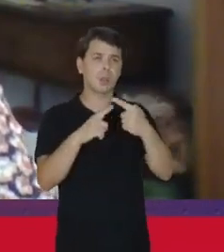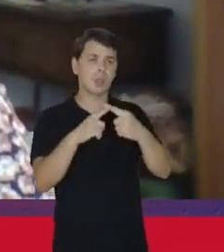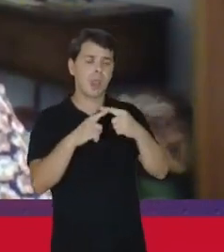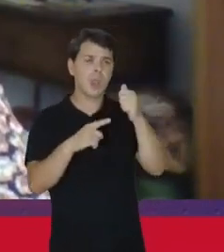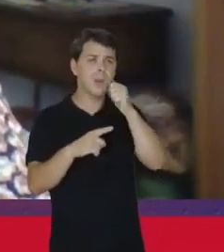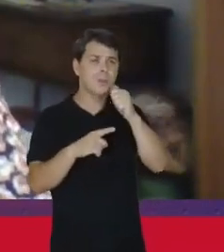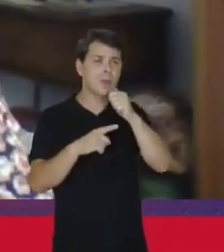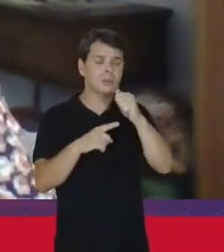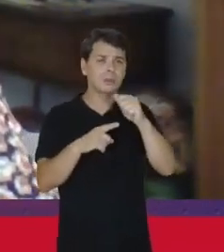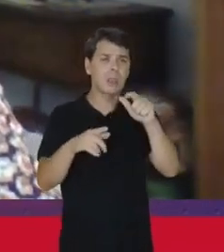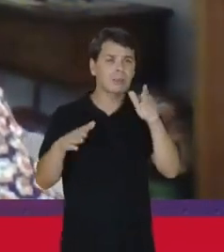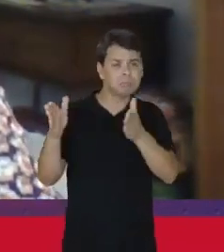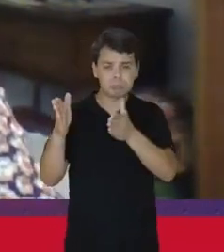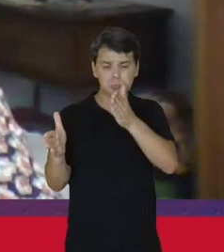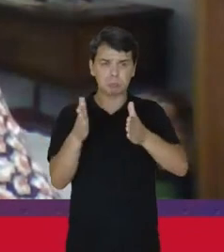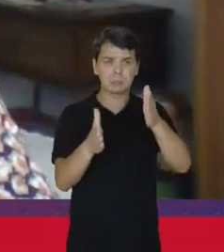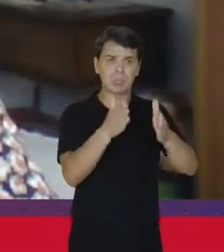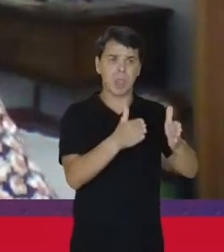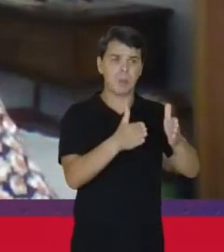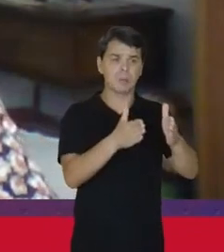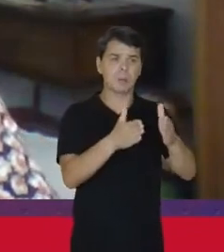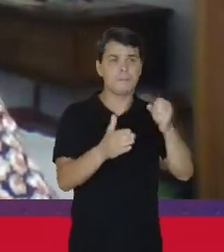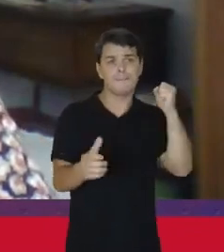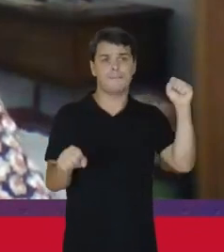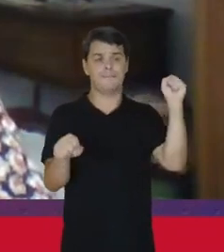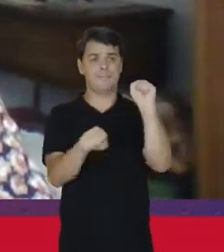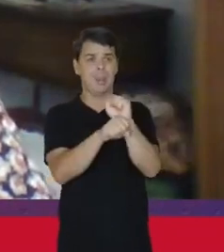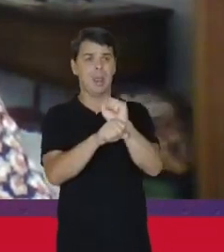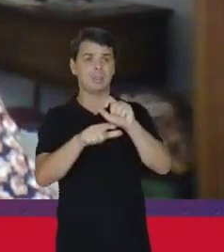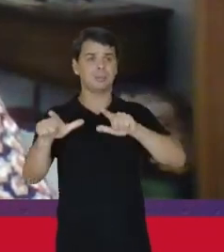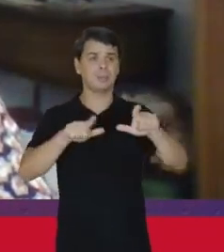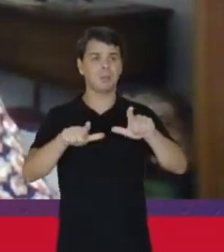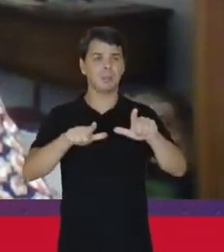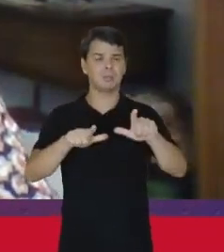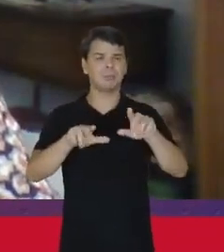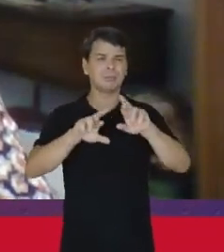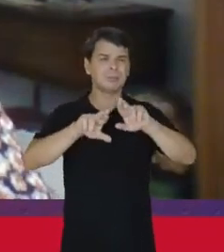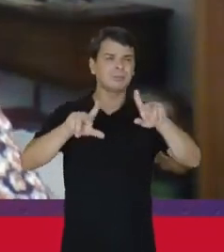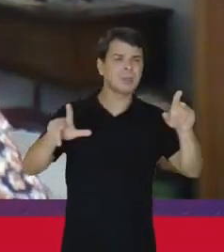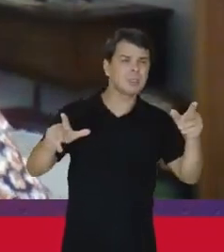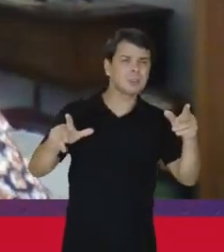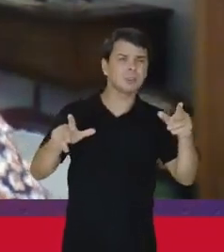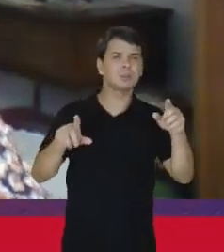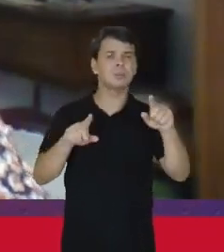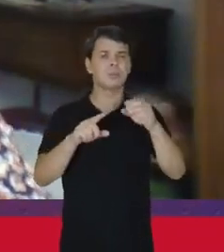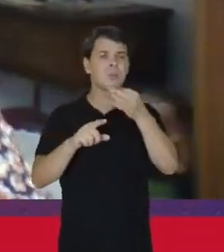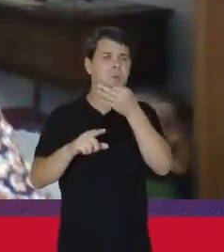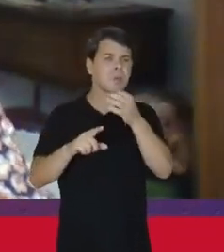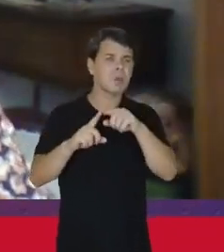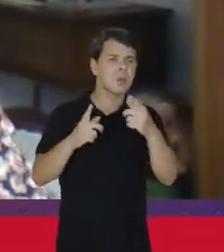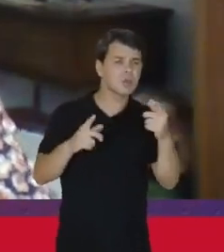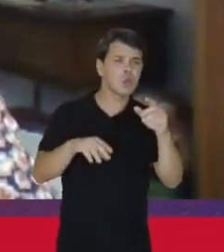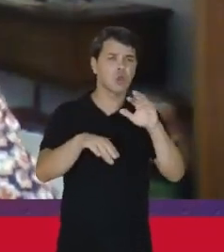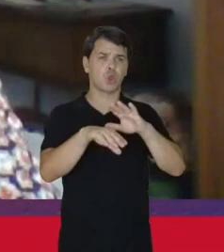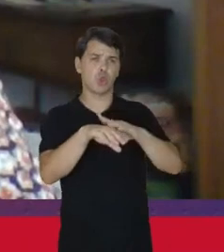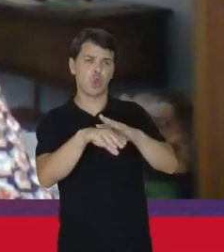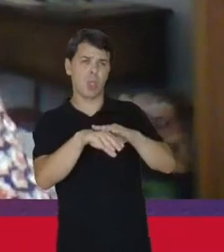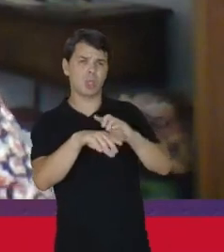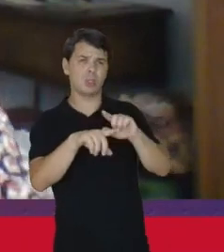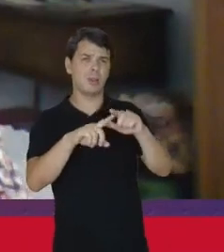têm períodos de interrupção do trabalho por diferentes motivos, seja por motivo de